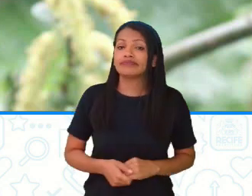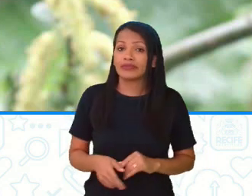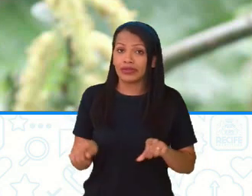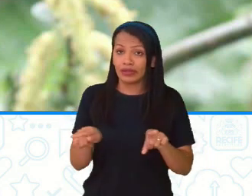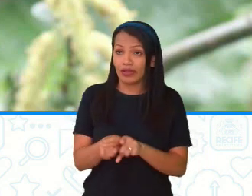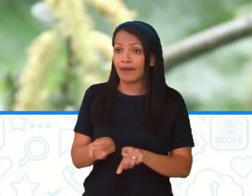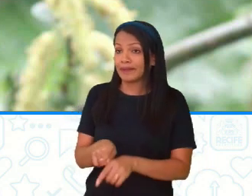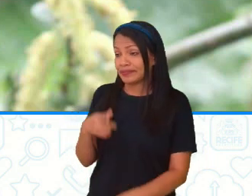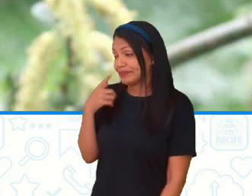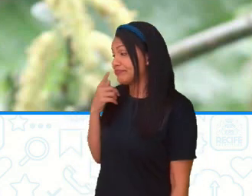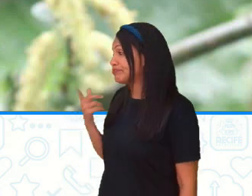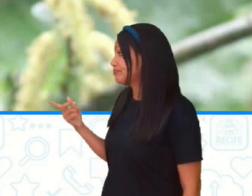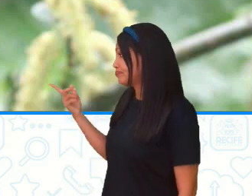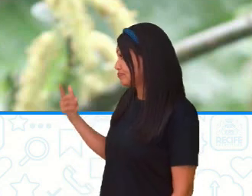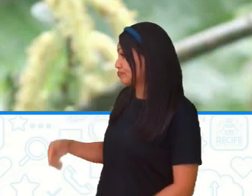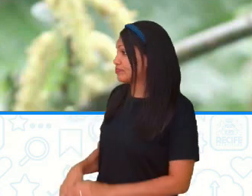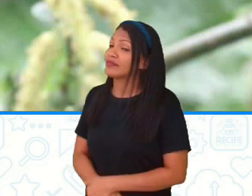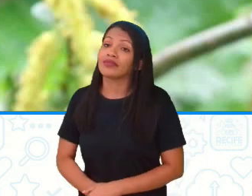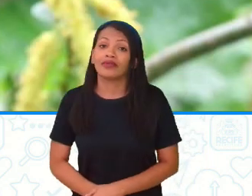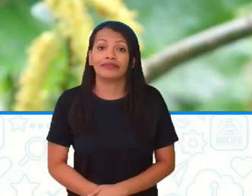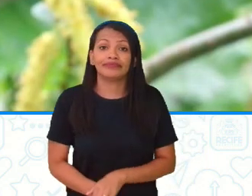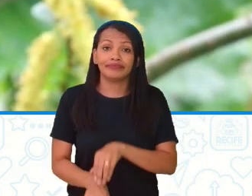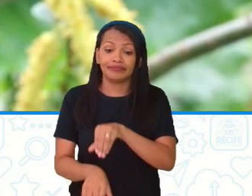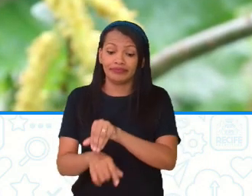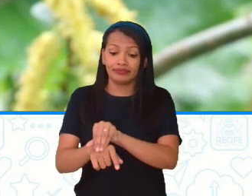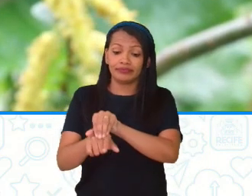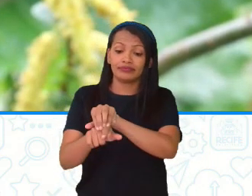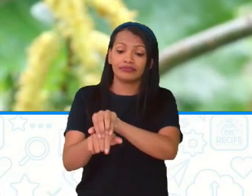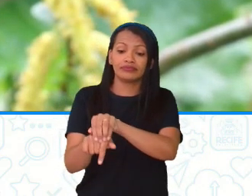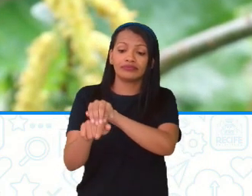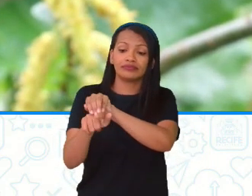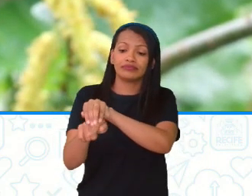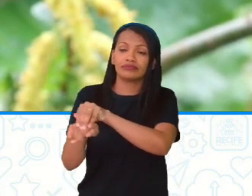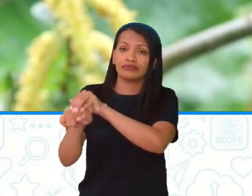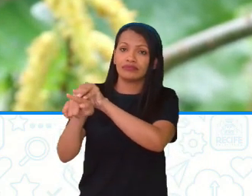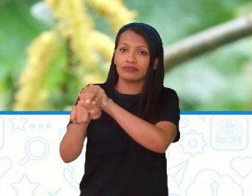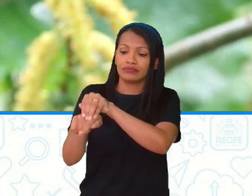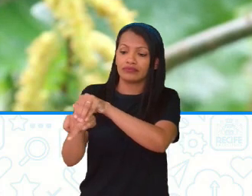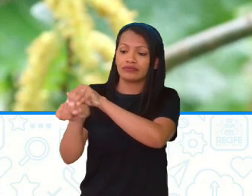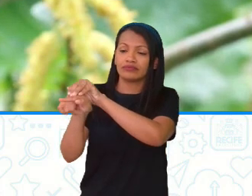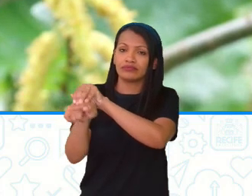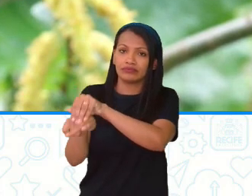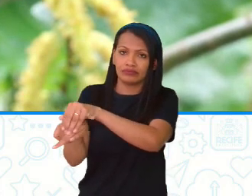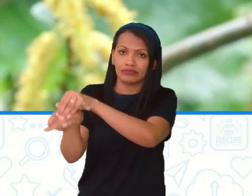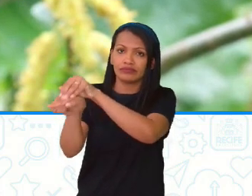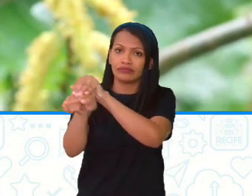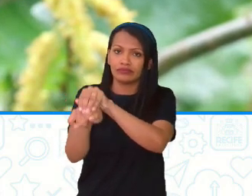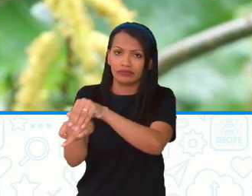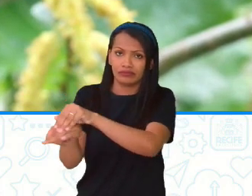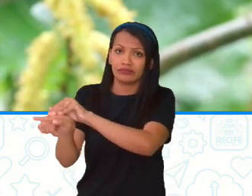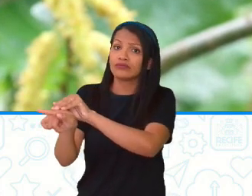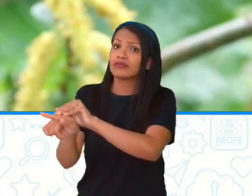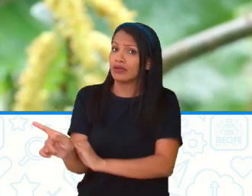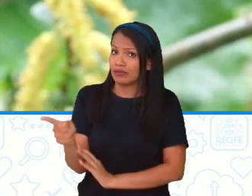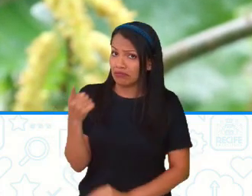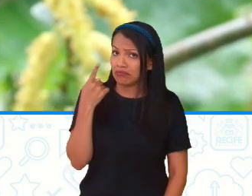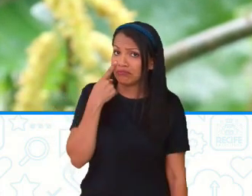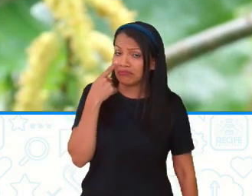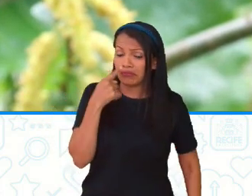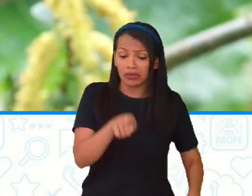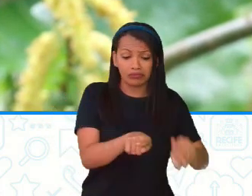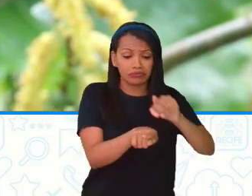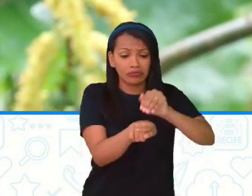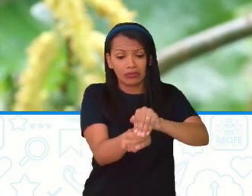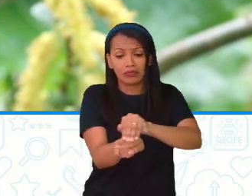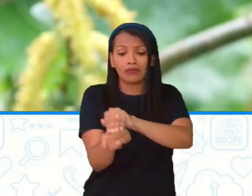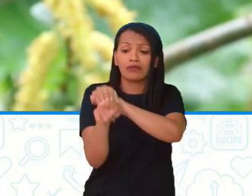dos molúsculos, a gente tem os caracóis. Olha só aqui, que bicho interessante, ele tem essa casca, ele tem,